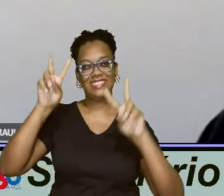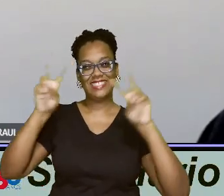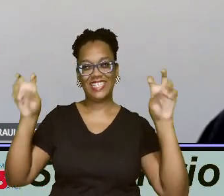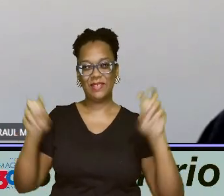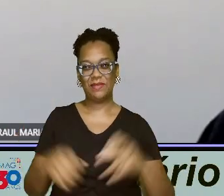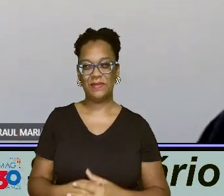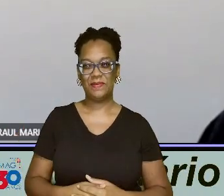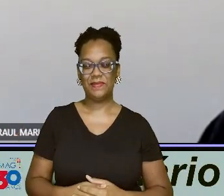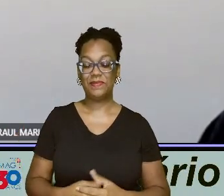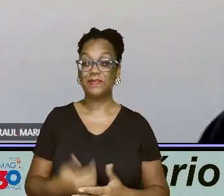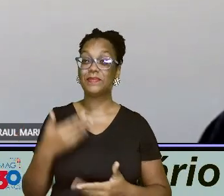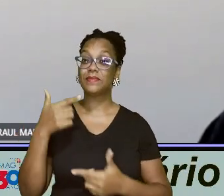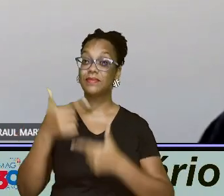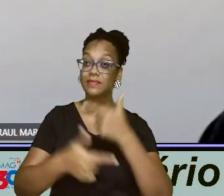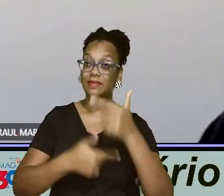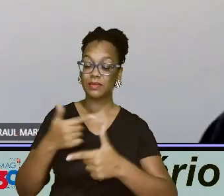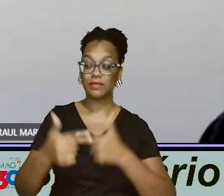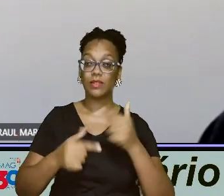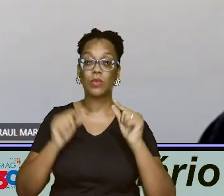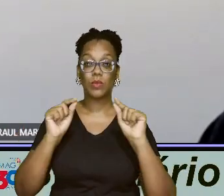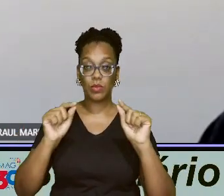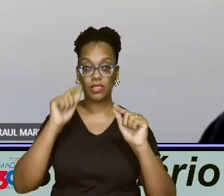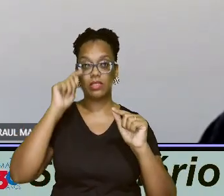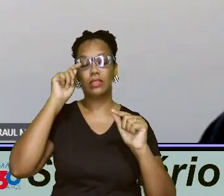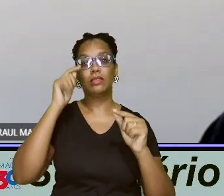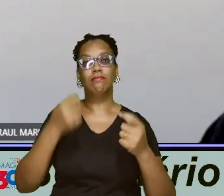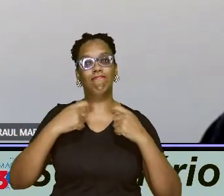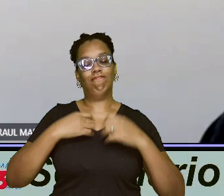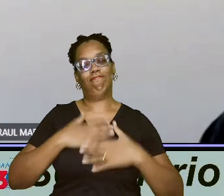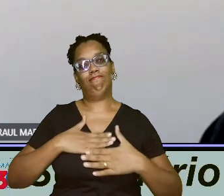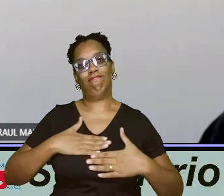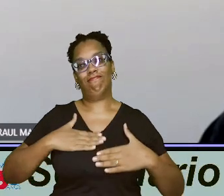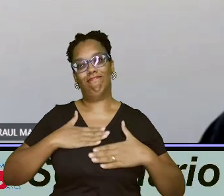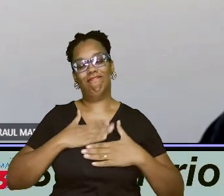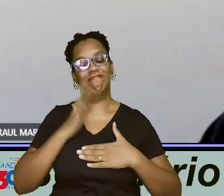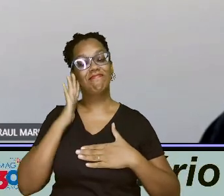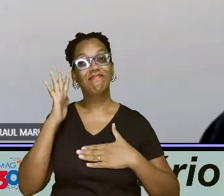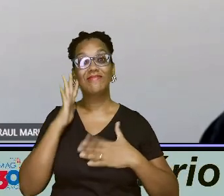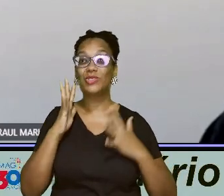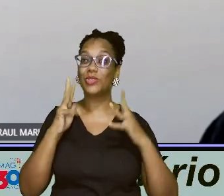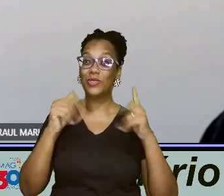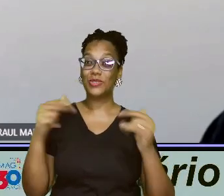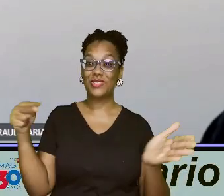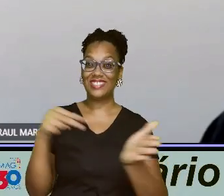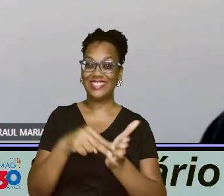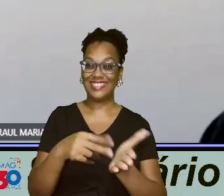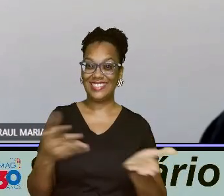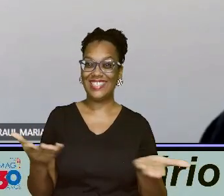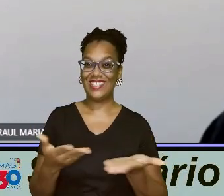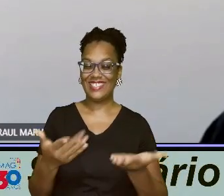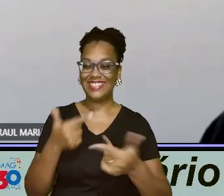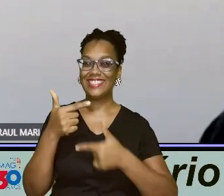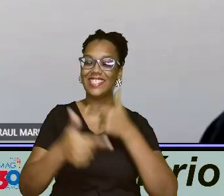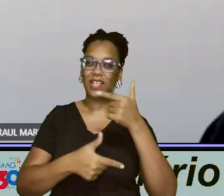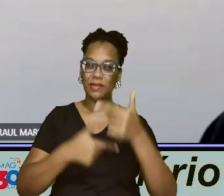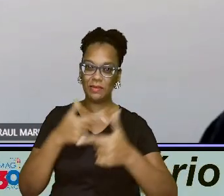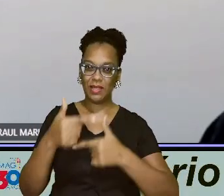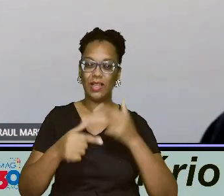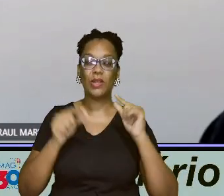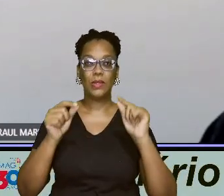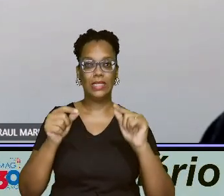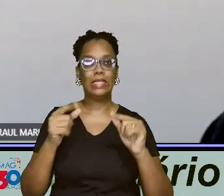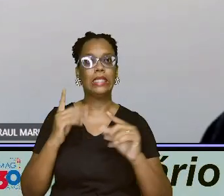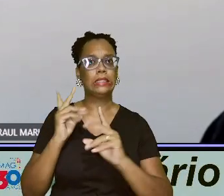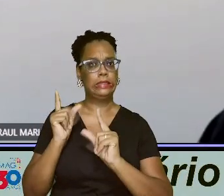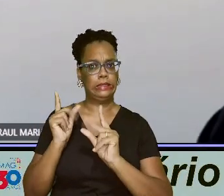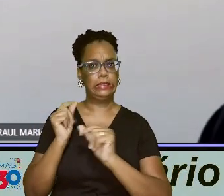foi um trabalho que nos deu muito prazer, imagino a todos que estão aqui. Foi um trabalho que levou bastante tempo, talvez